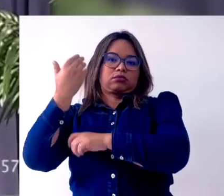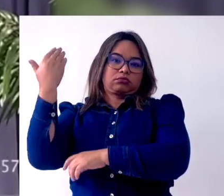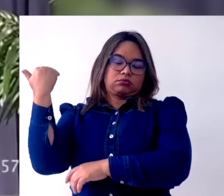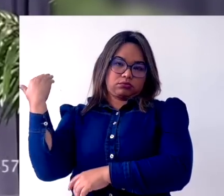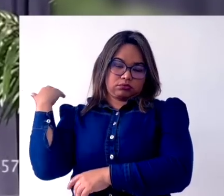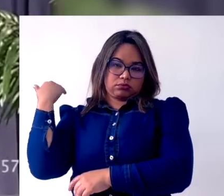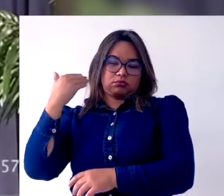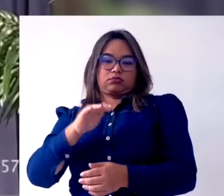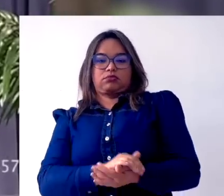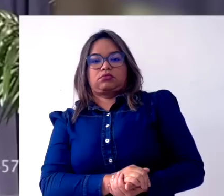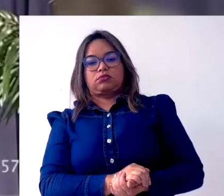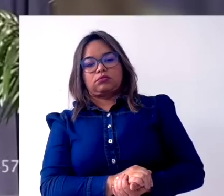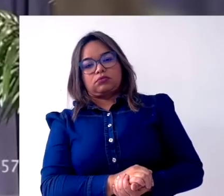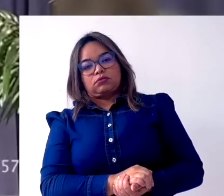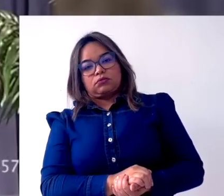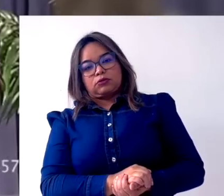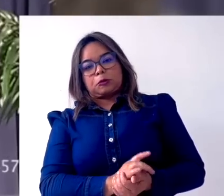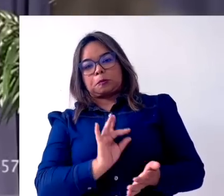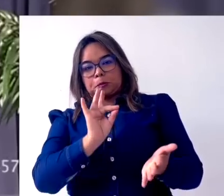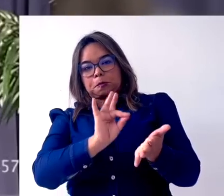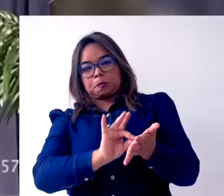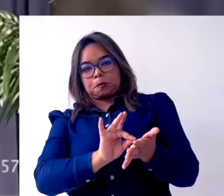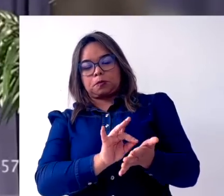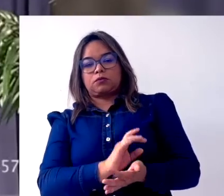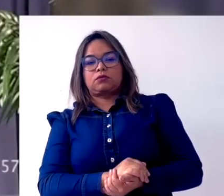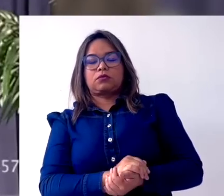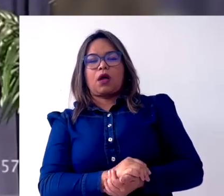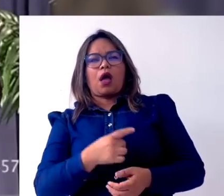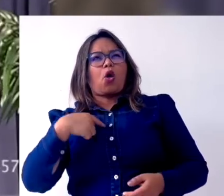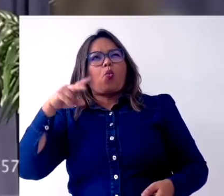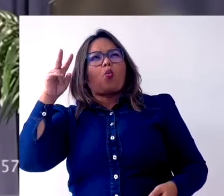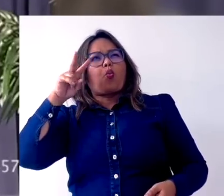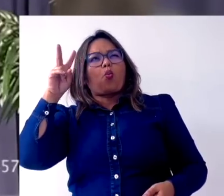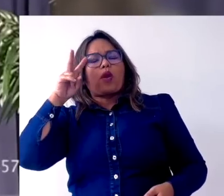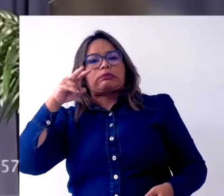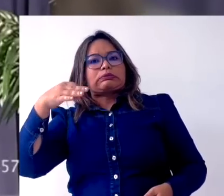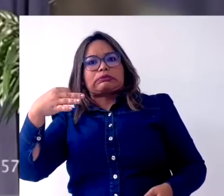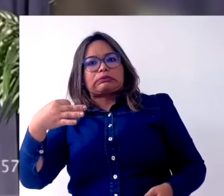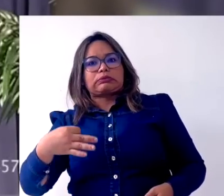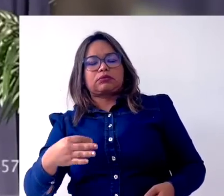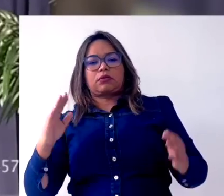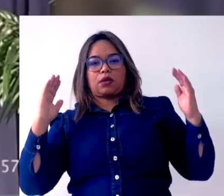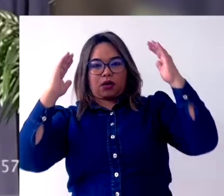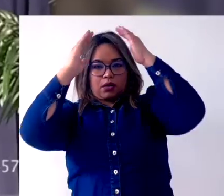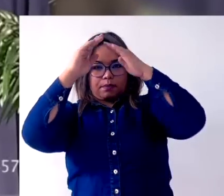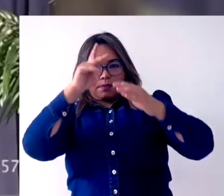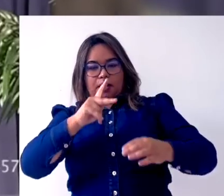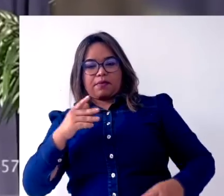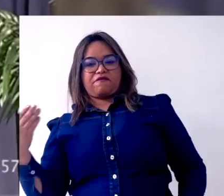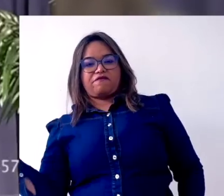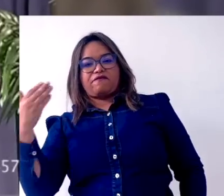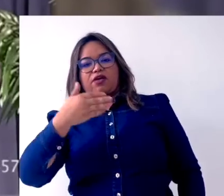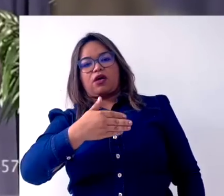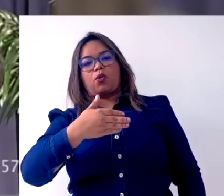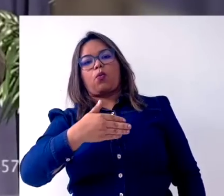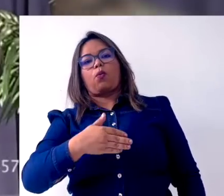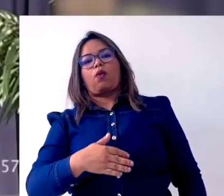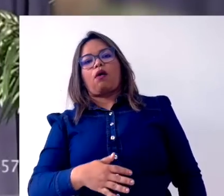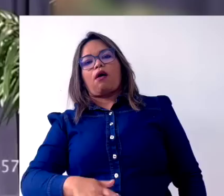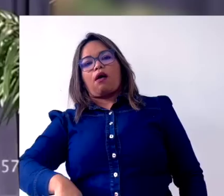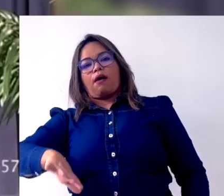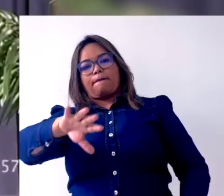De fato, eu não consigo me lembrar da data exata quando o Papa estava na América.